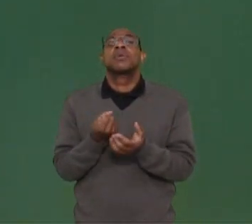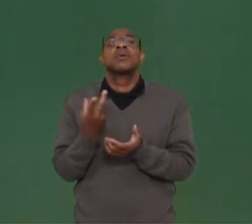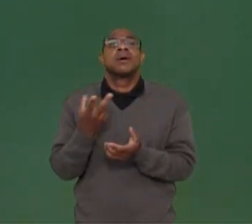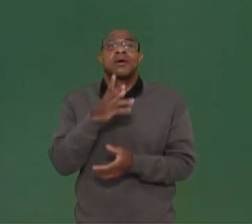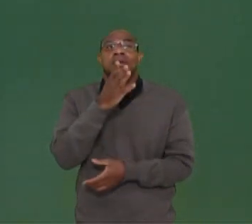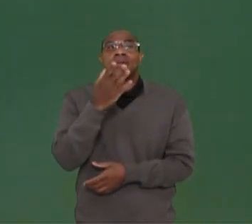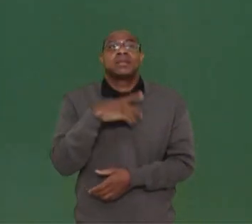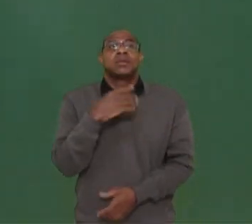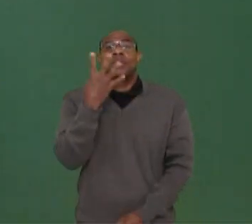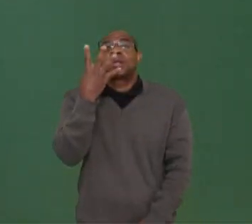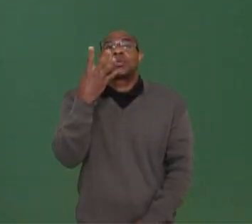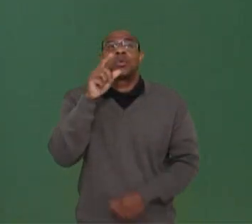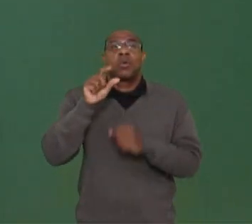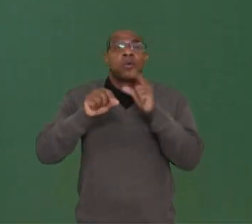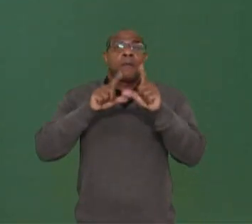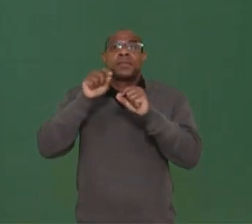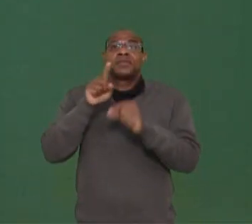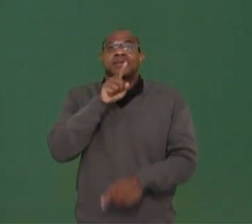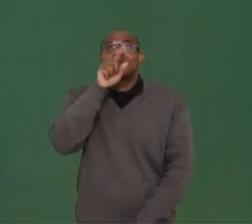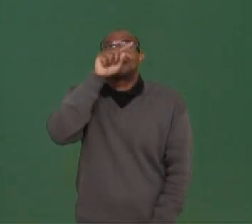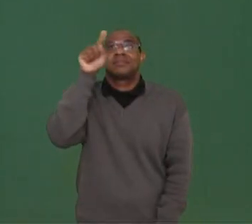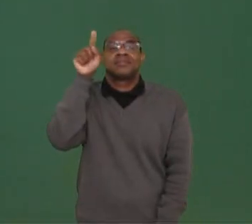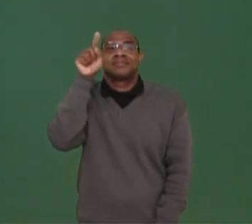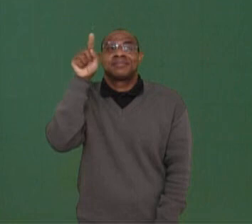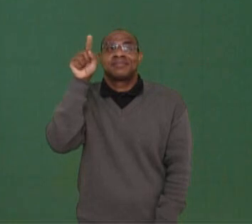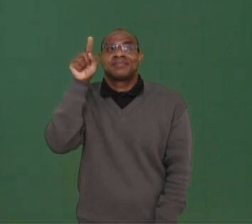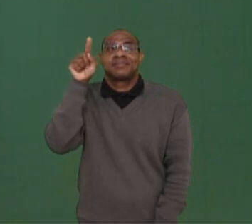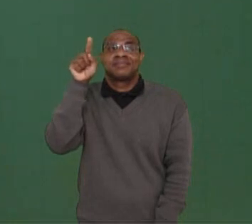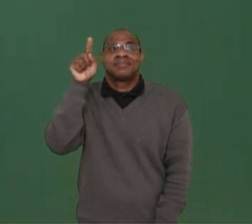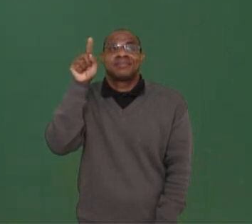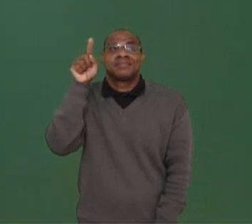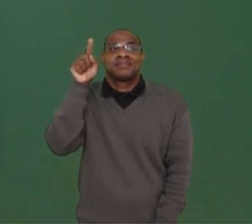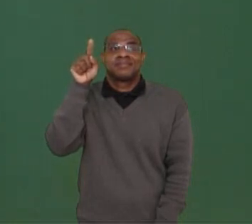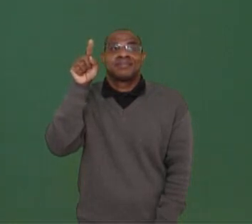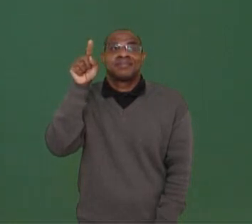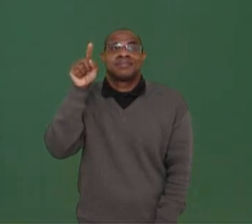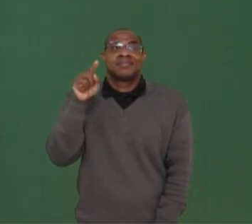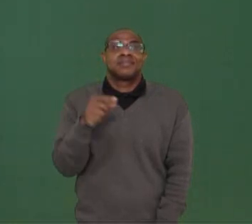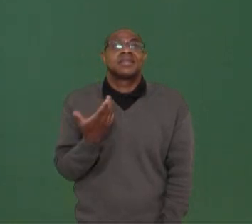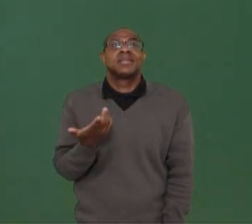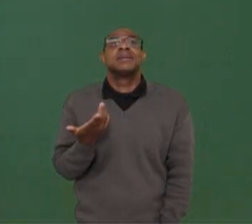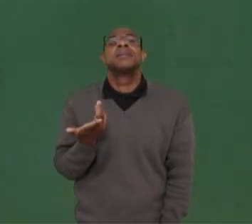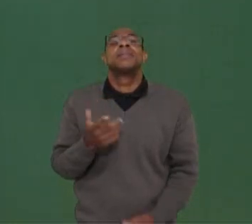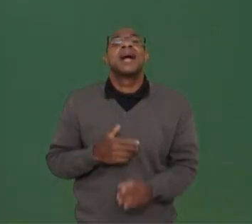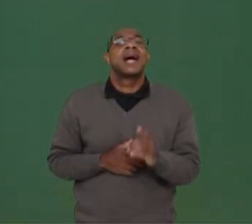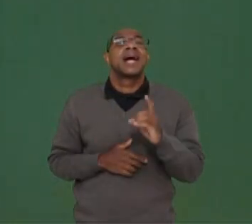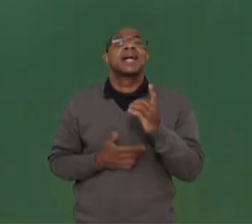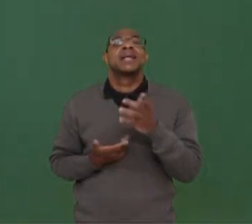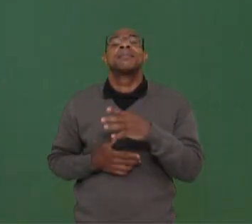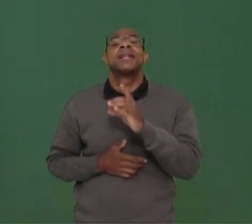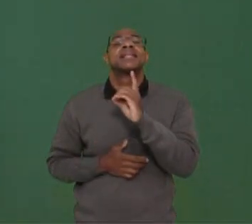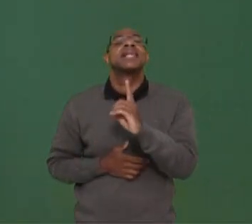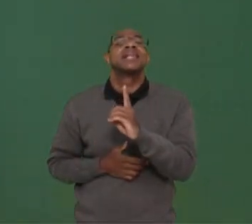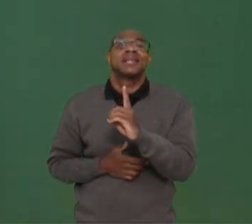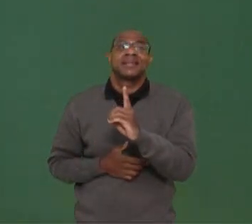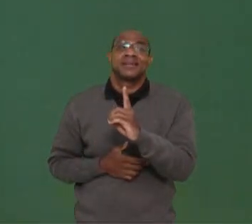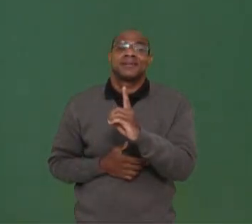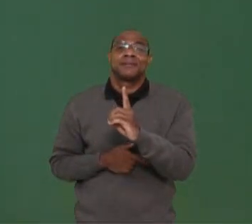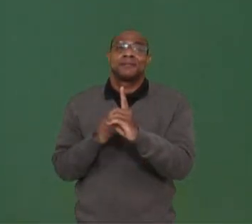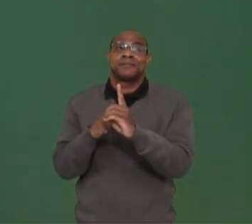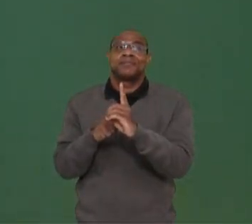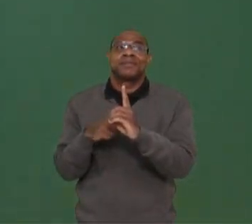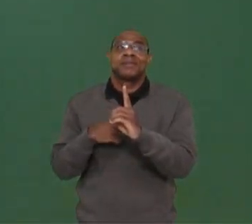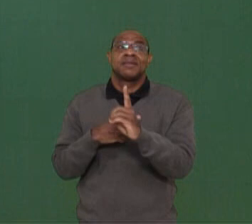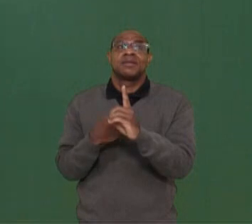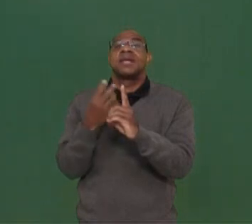4 opções. E quantas opções me restam para a dezena? Se eu já escolhi a unidade, já escolhi a centena, me restam